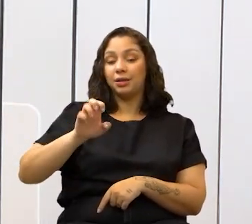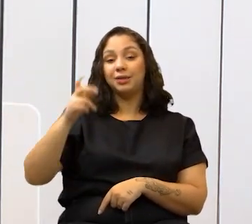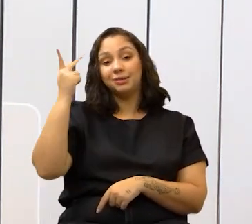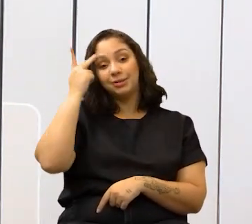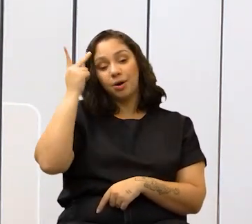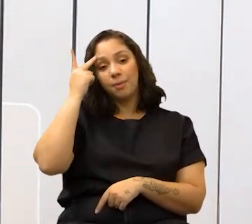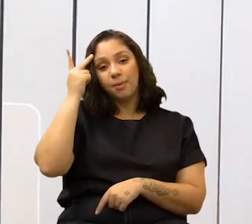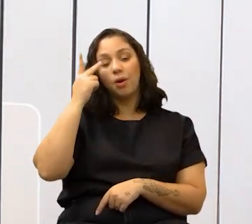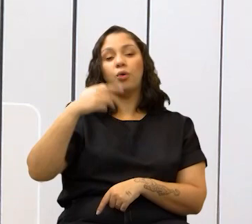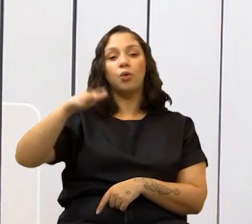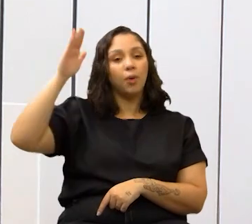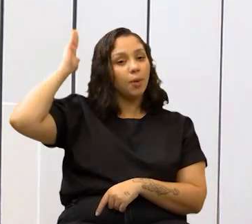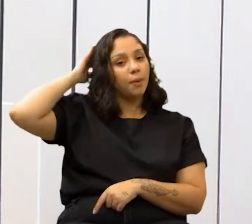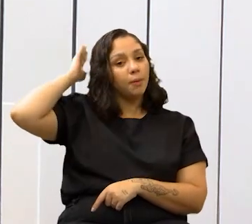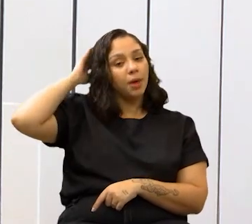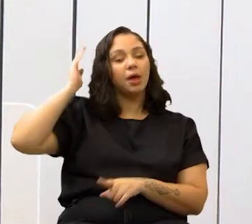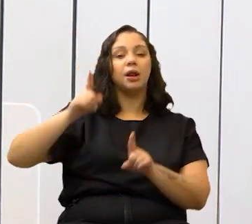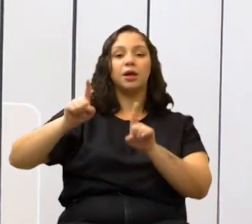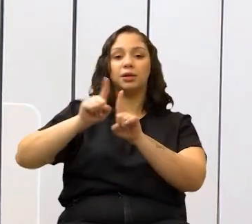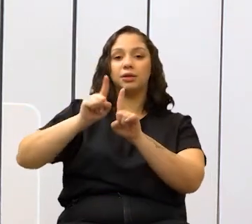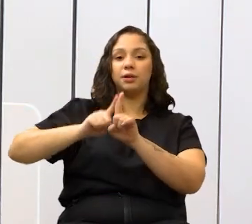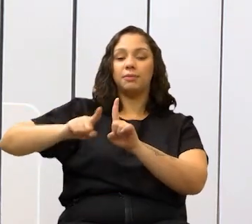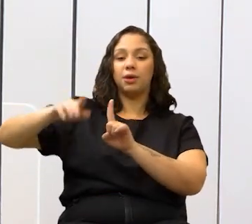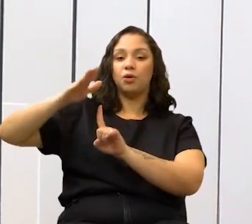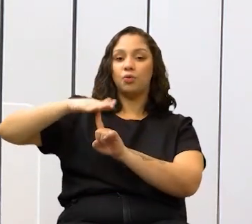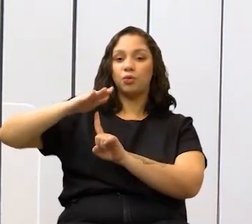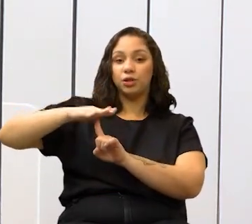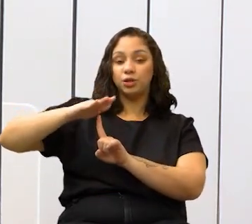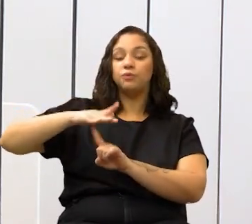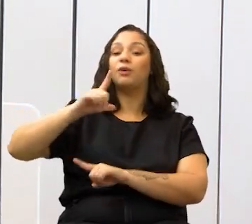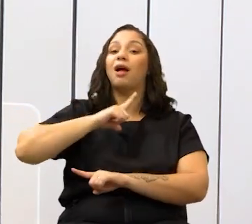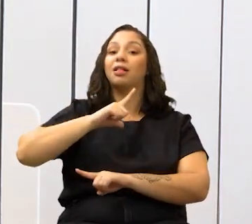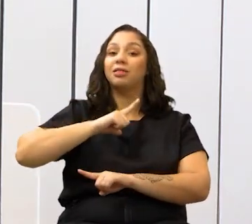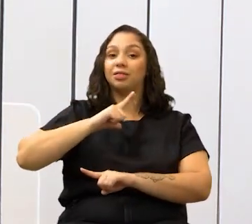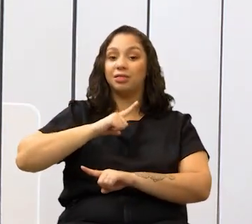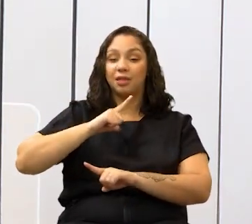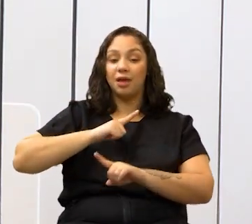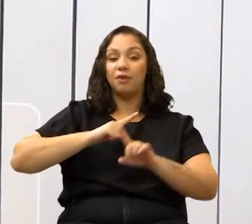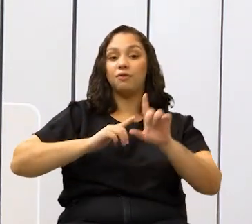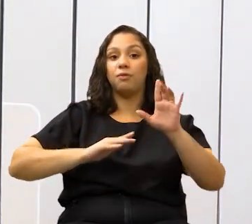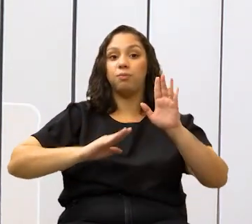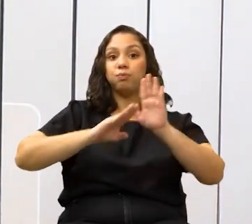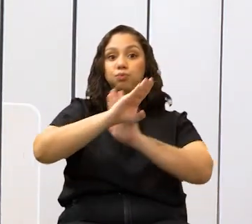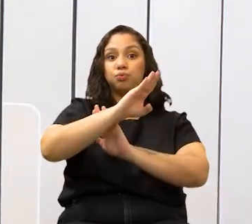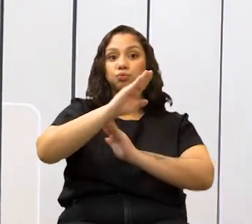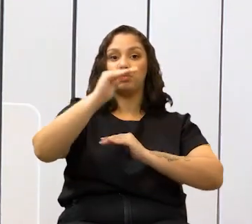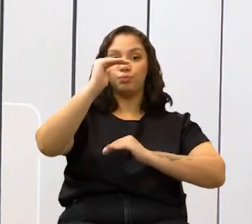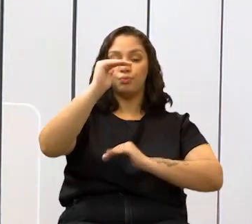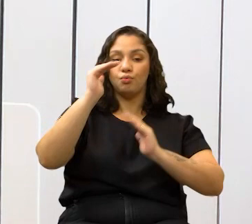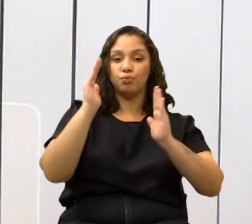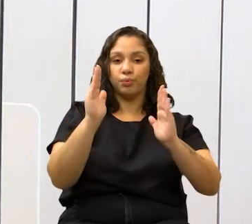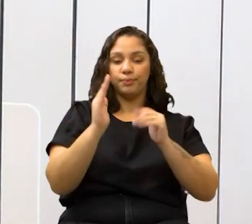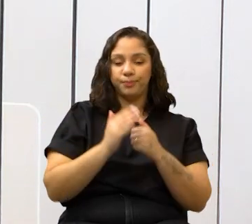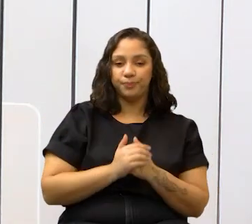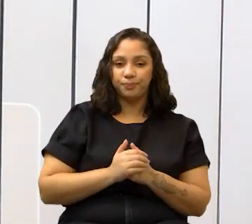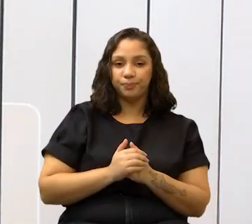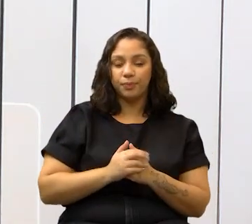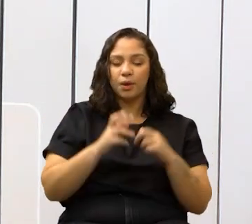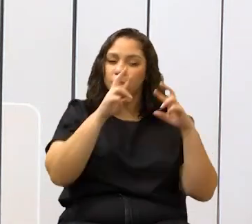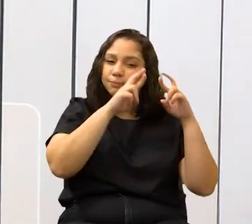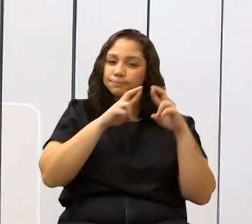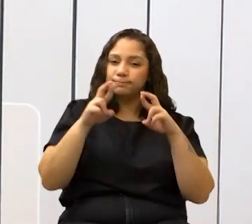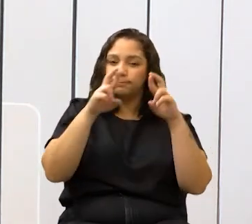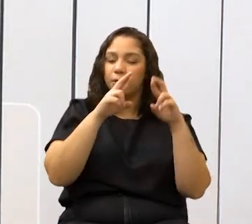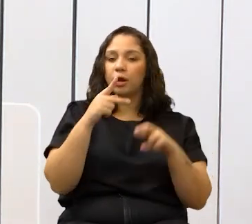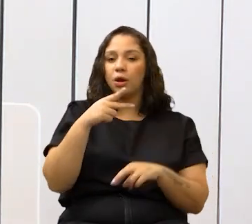capital, Belém, no Pará e Curitiba, no Paraná, tiveram alta na cesta básica. O Observatório PUC